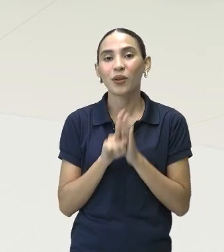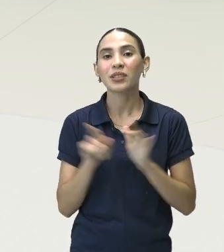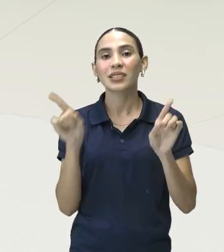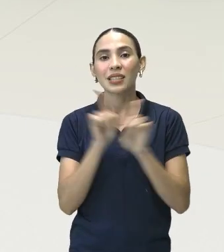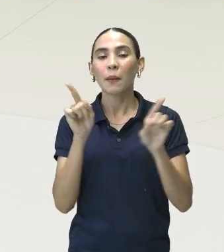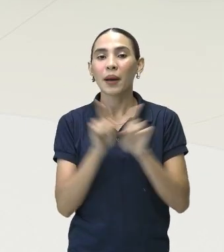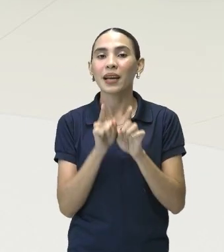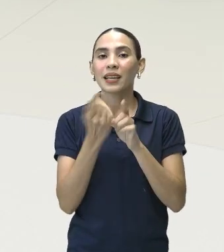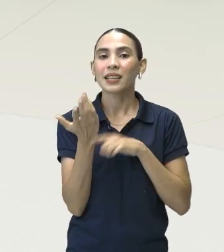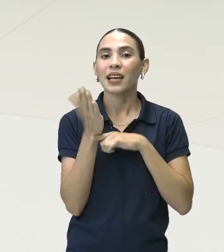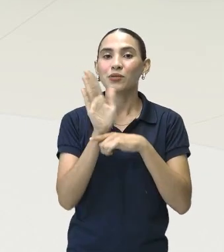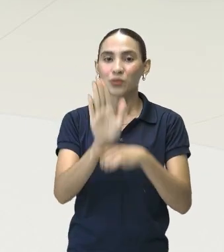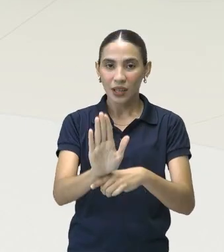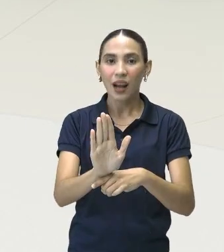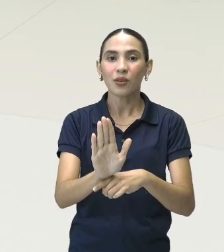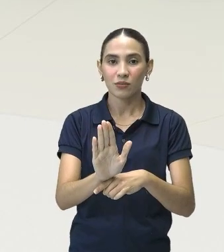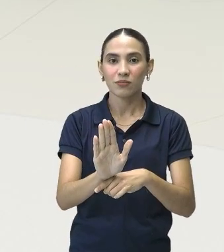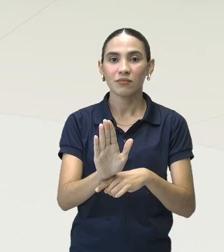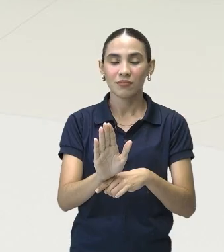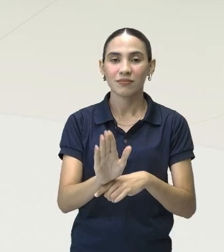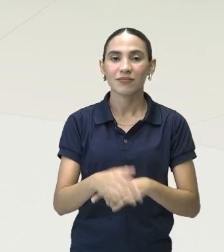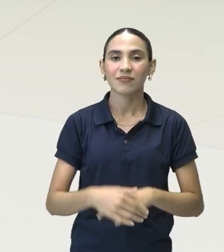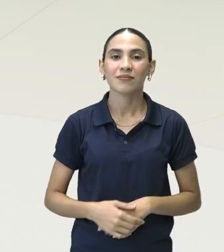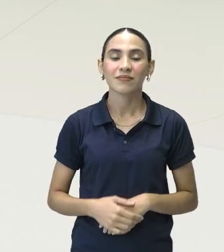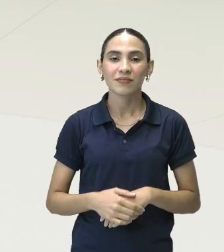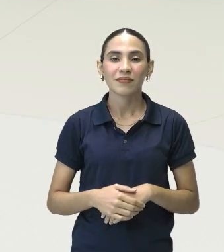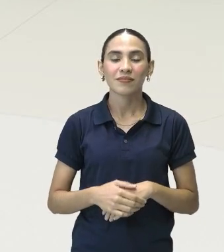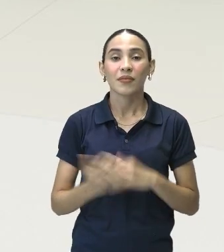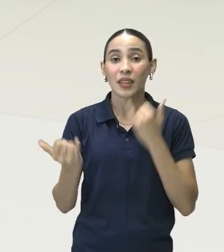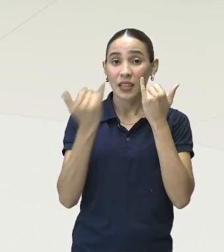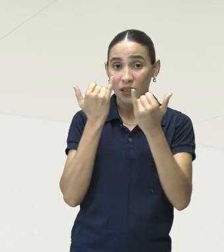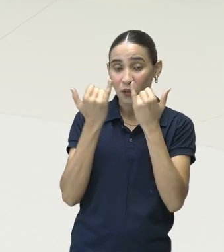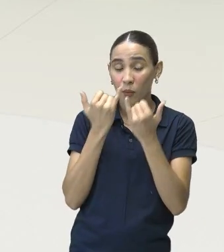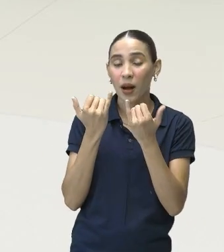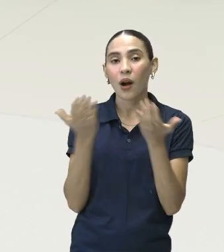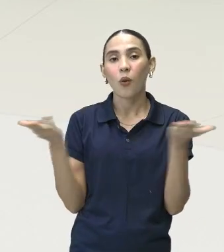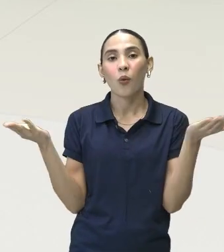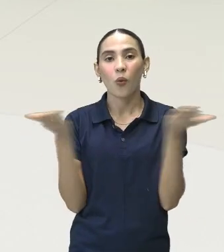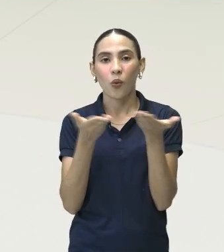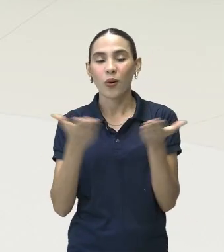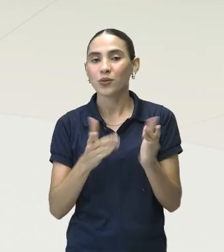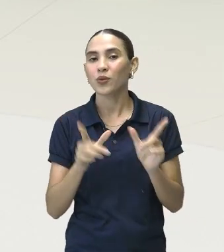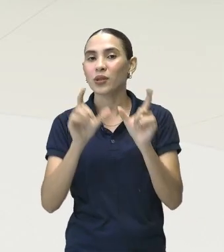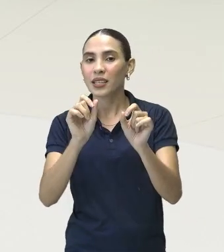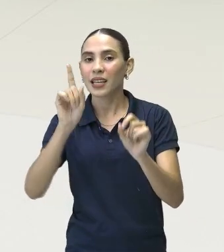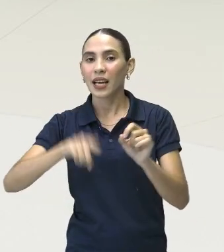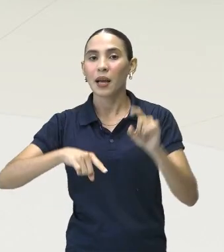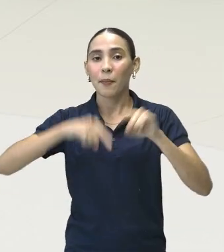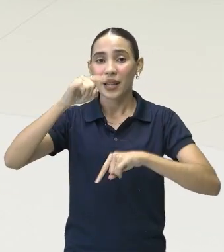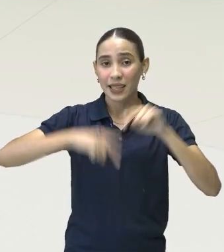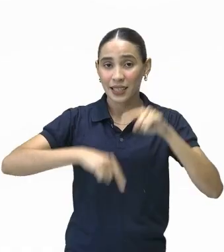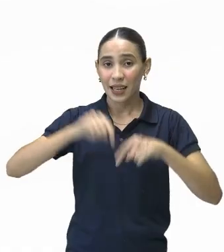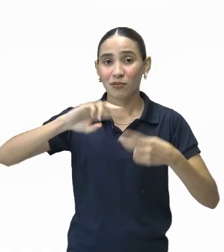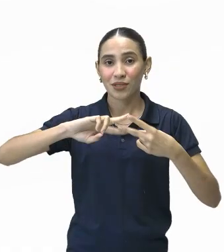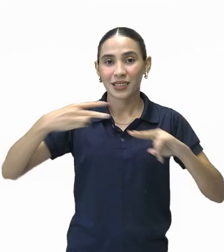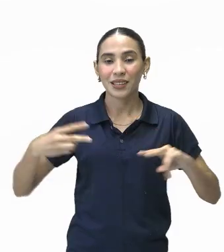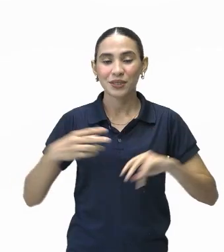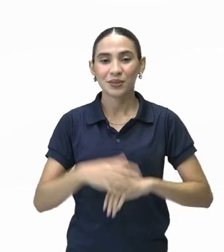que contribuíram para nos informar hoje o que é esse material genético.